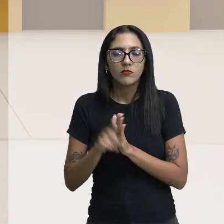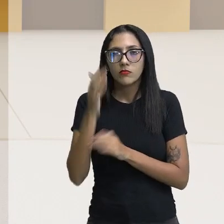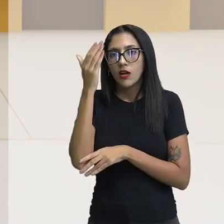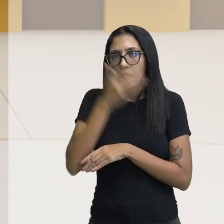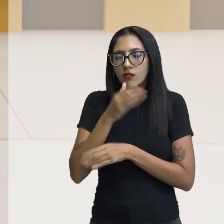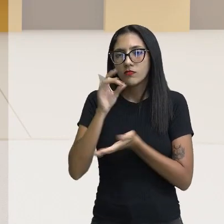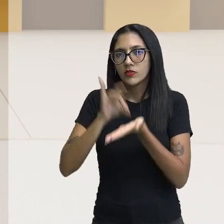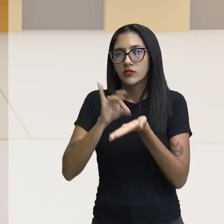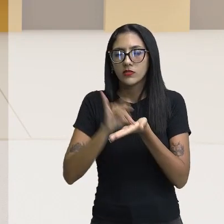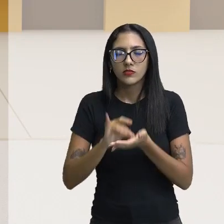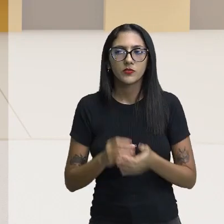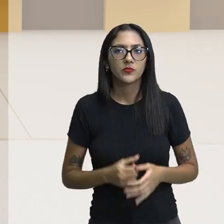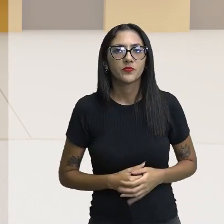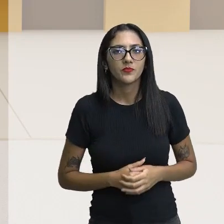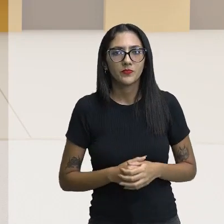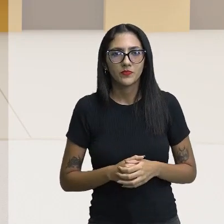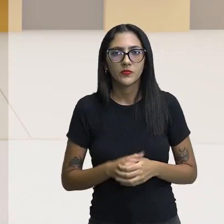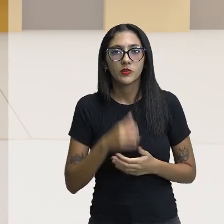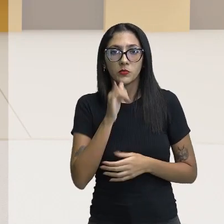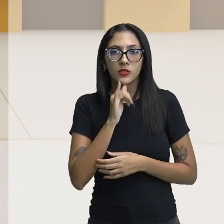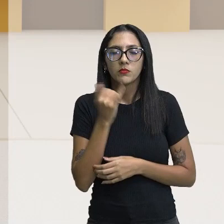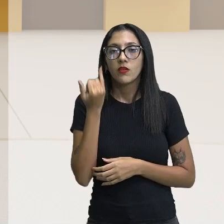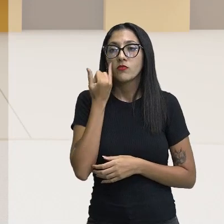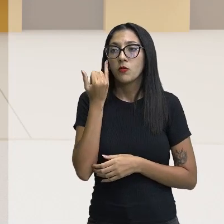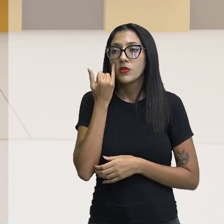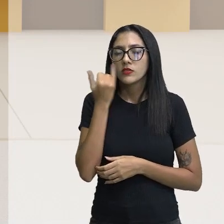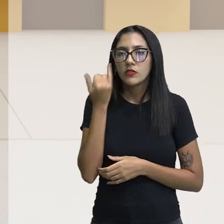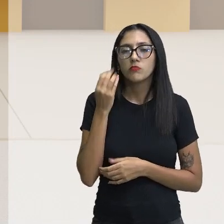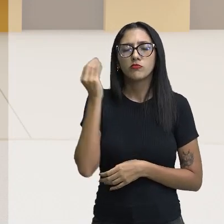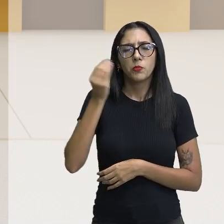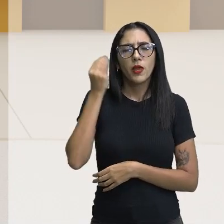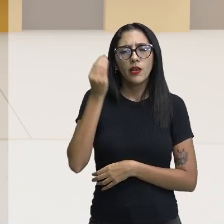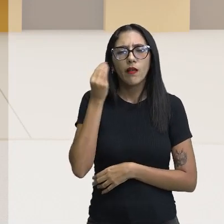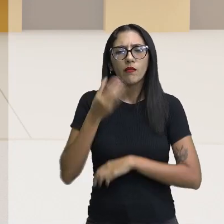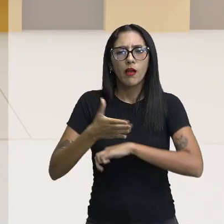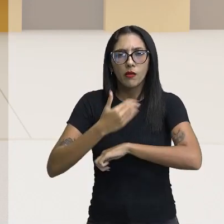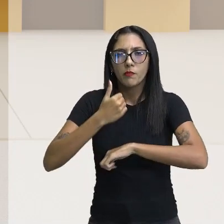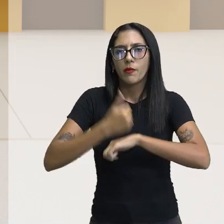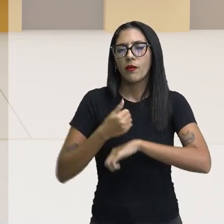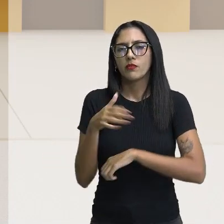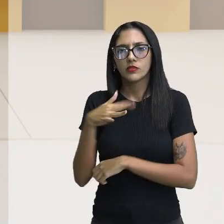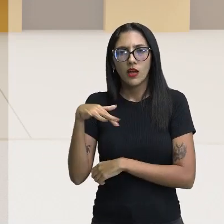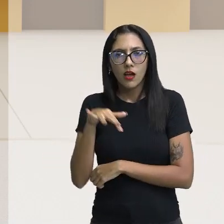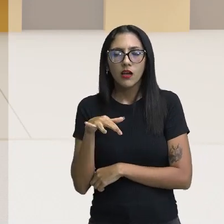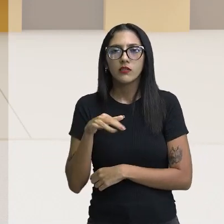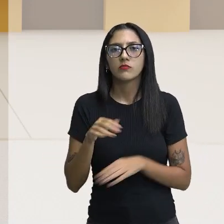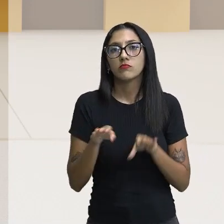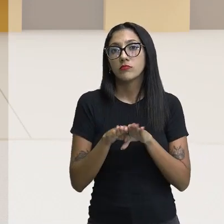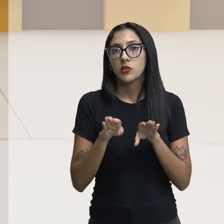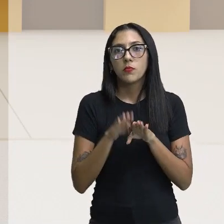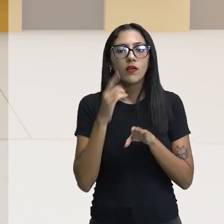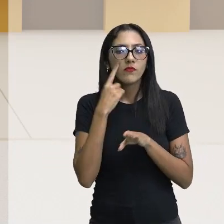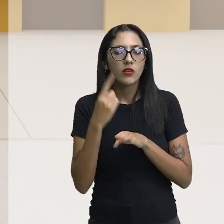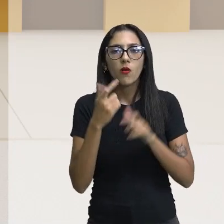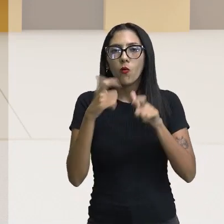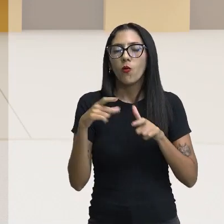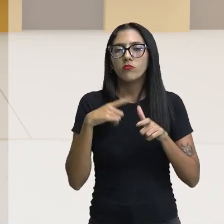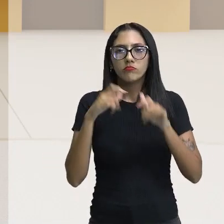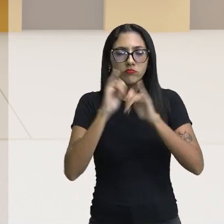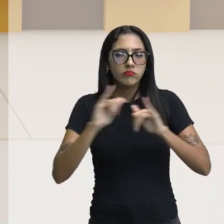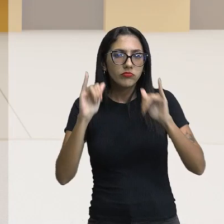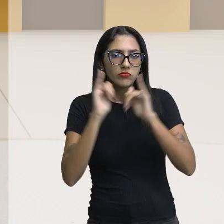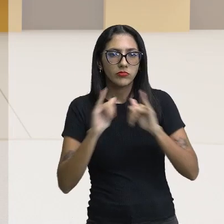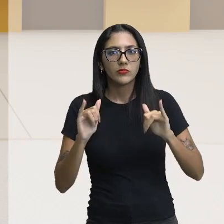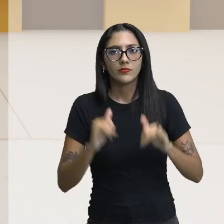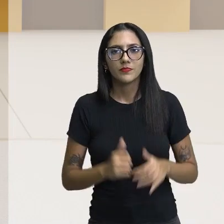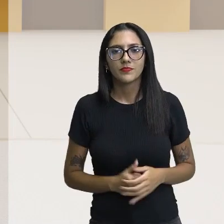procurar informações através de especialistas da área e ver também os meios de divulgação, né, professora? E a gente